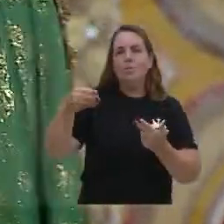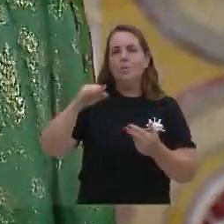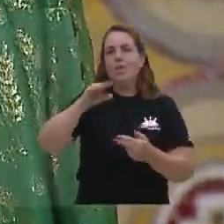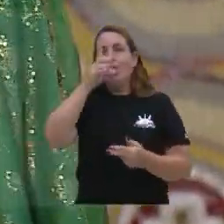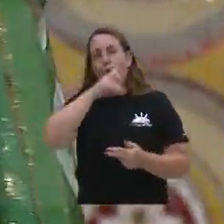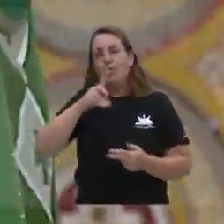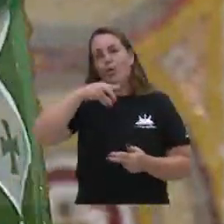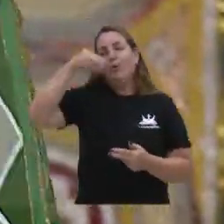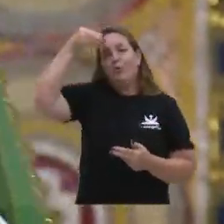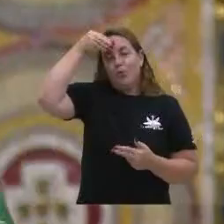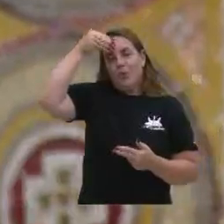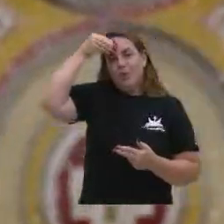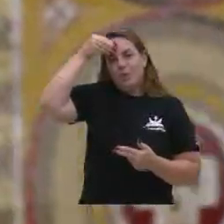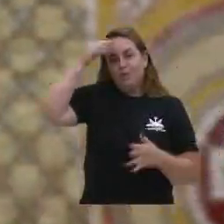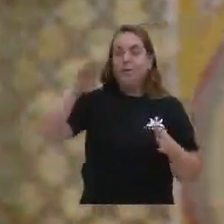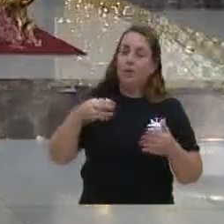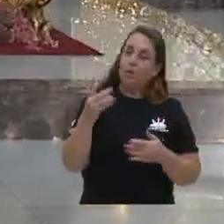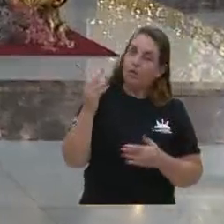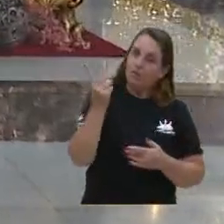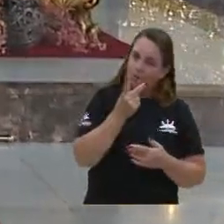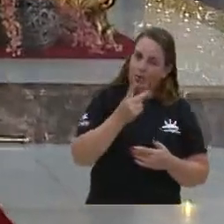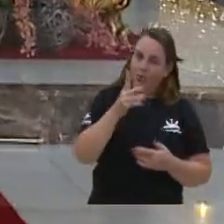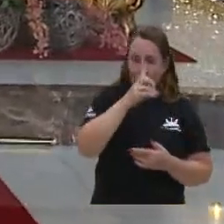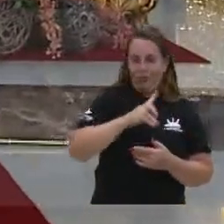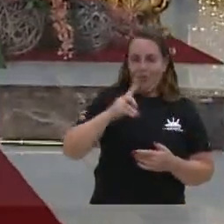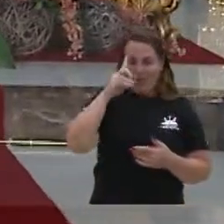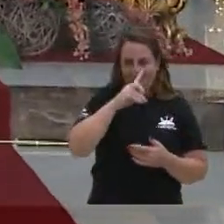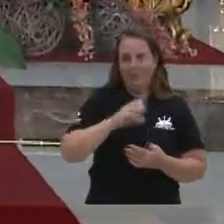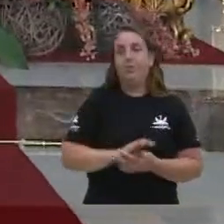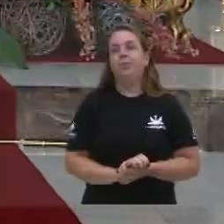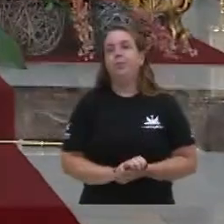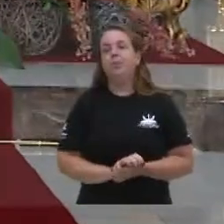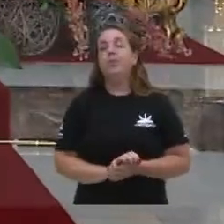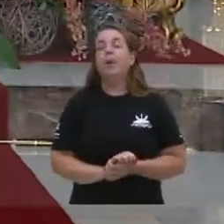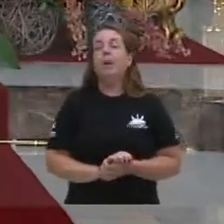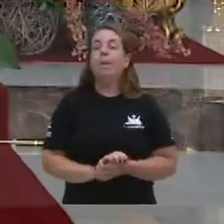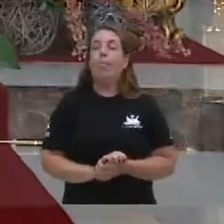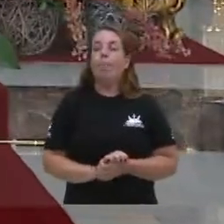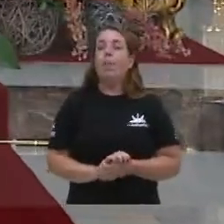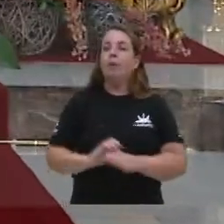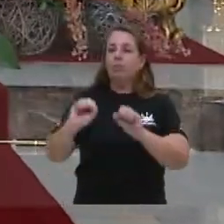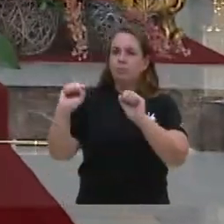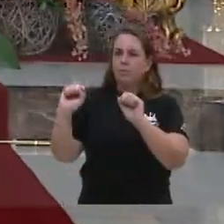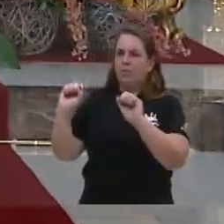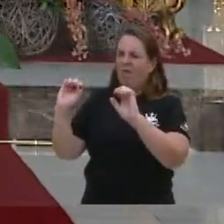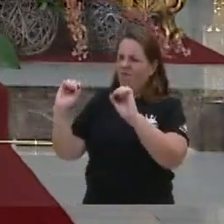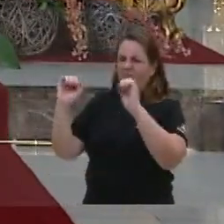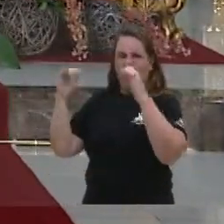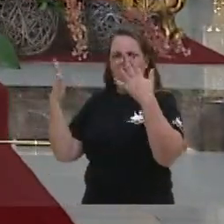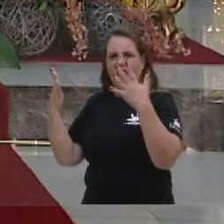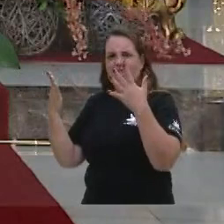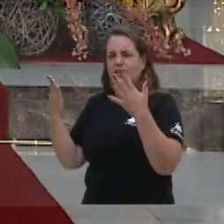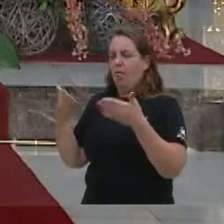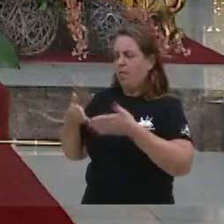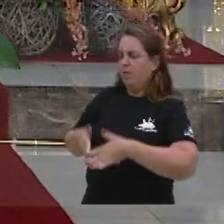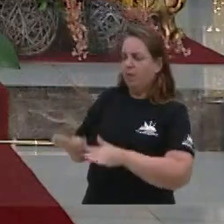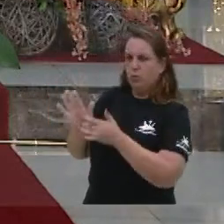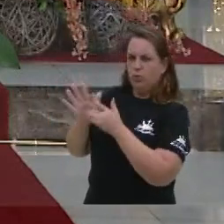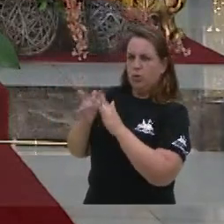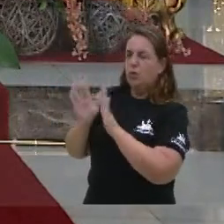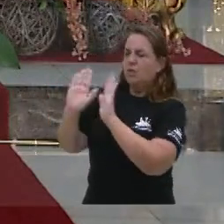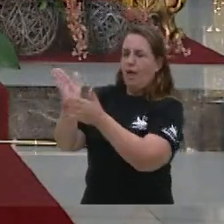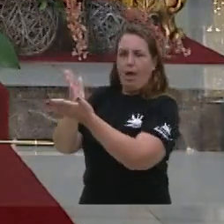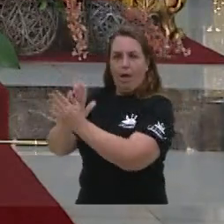domingo. Insisto em dizer que, tendo terminado as festas natalinas,